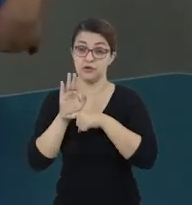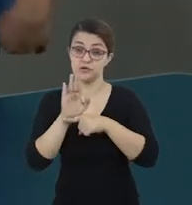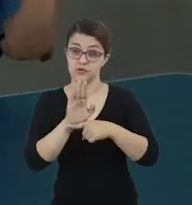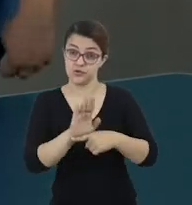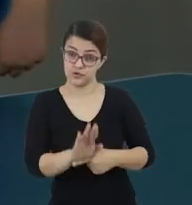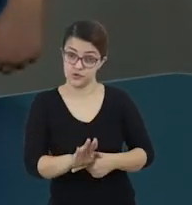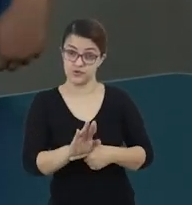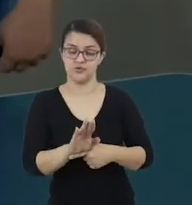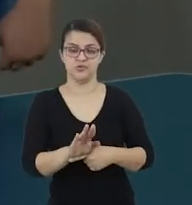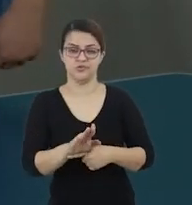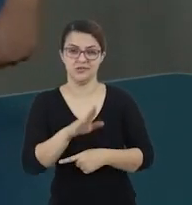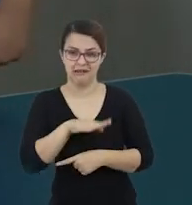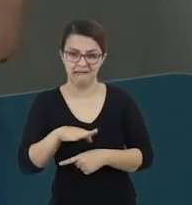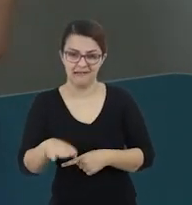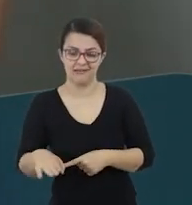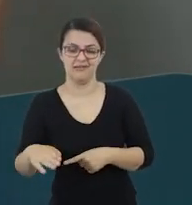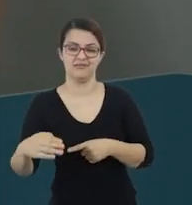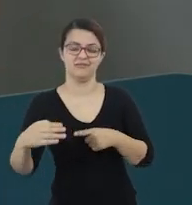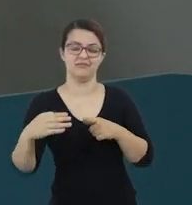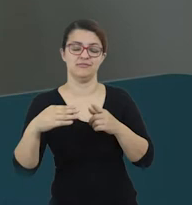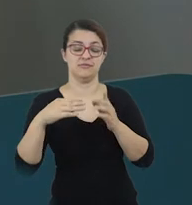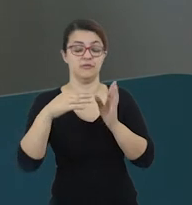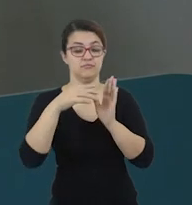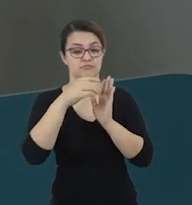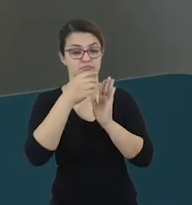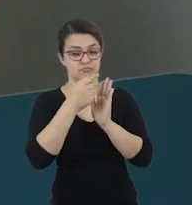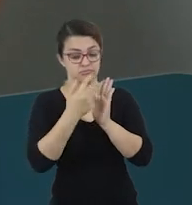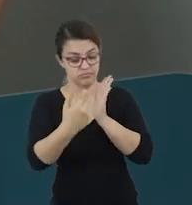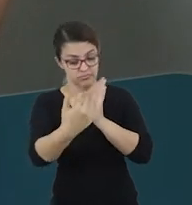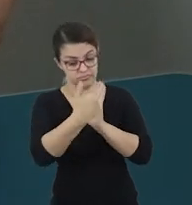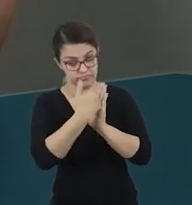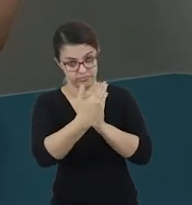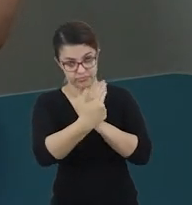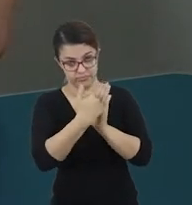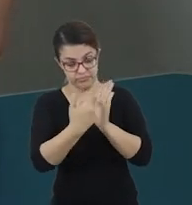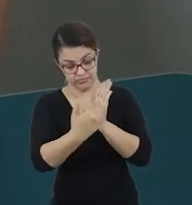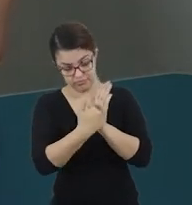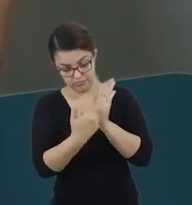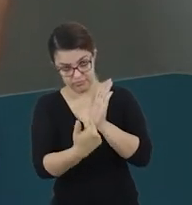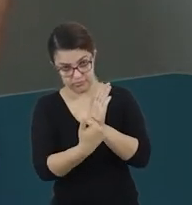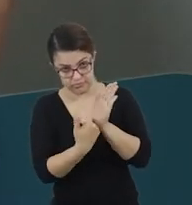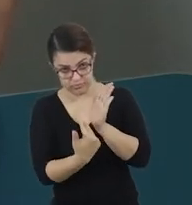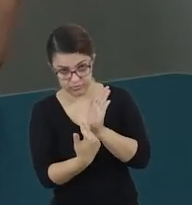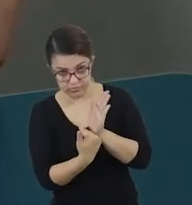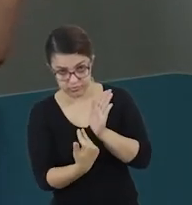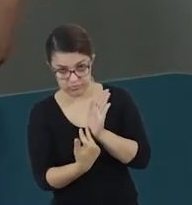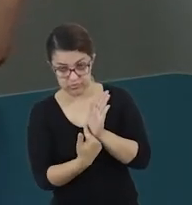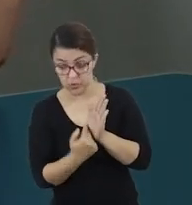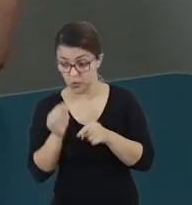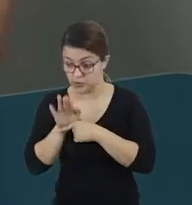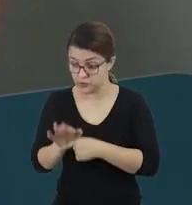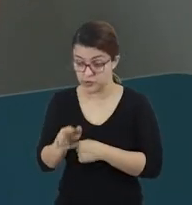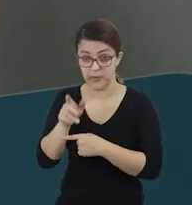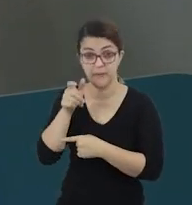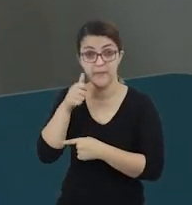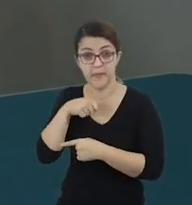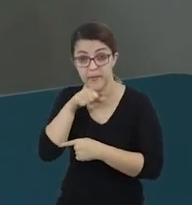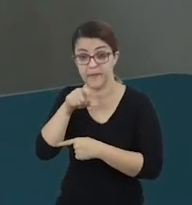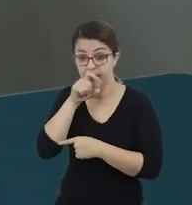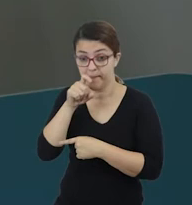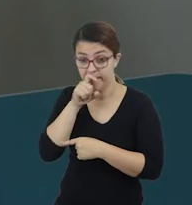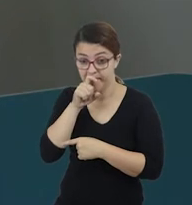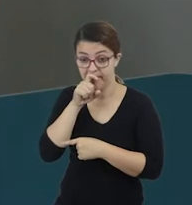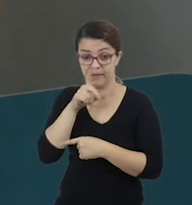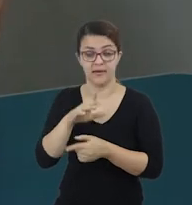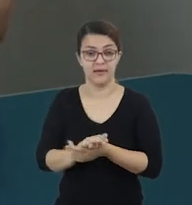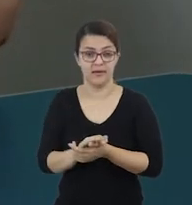a recortar, montar e contar a sequência numérica. Com a ajuda dos pais, a criança vai recortar e vai montar o